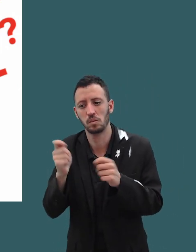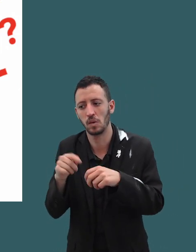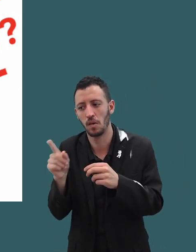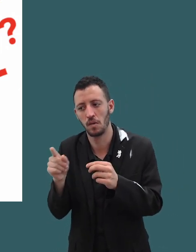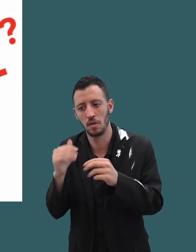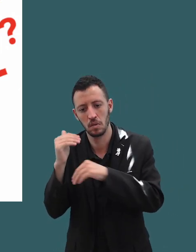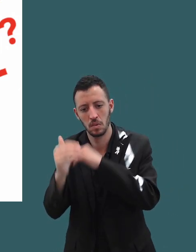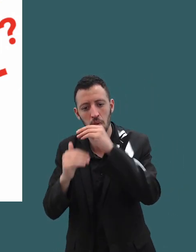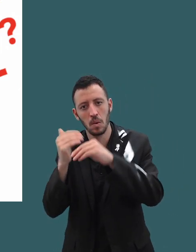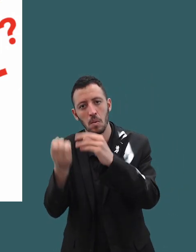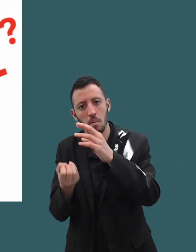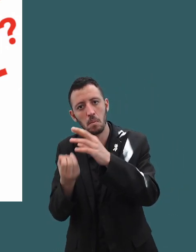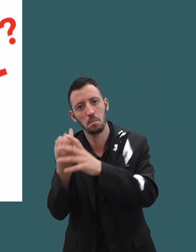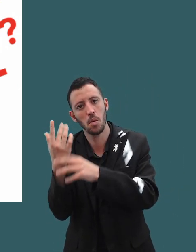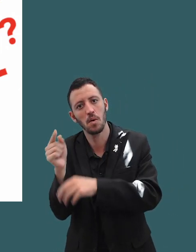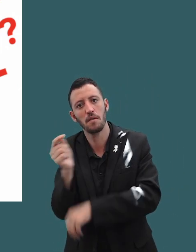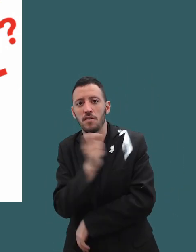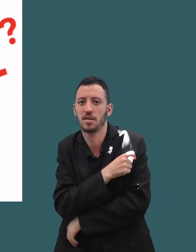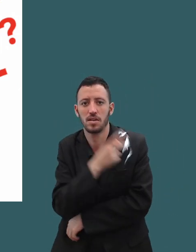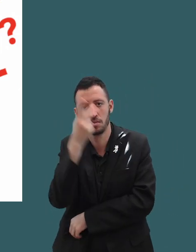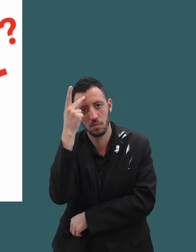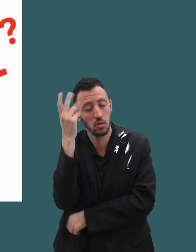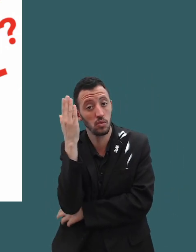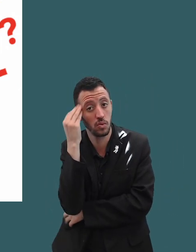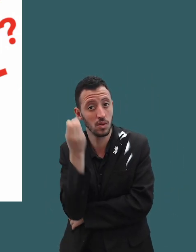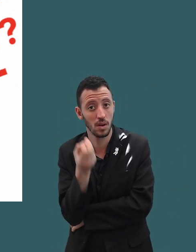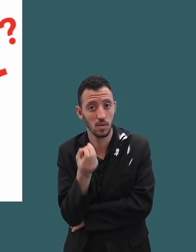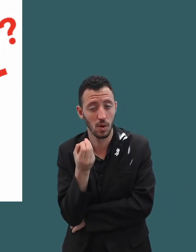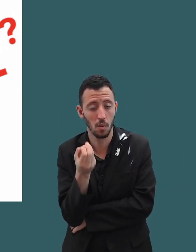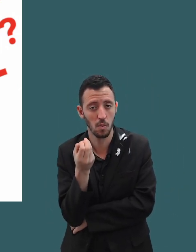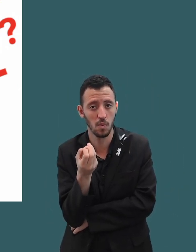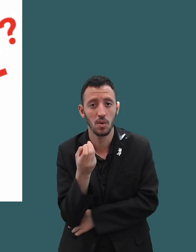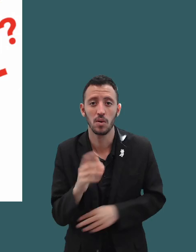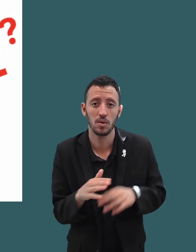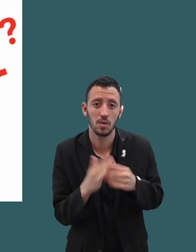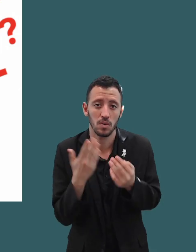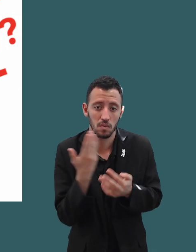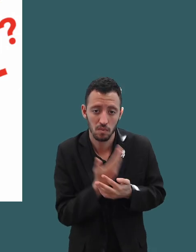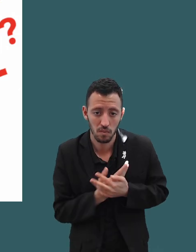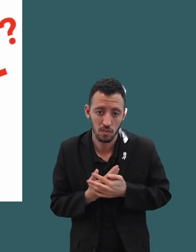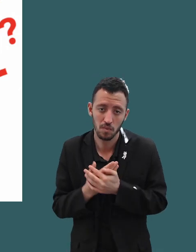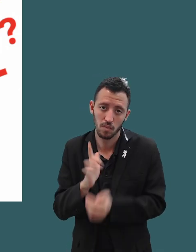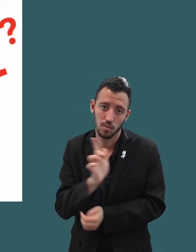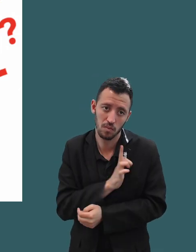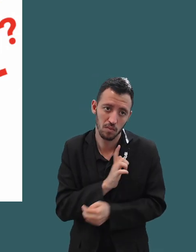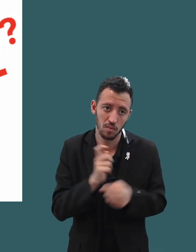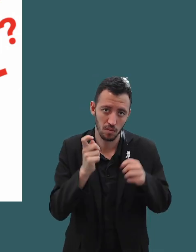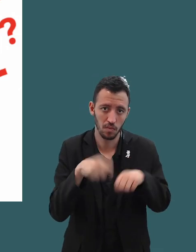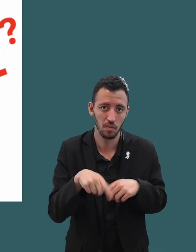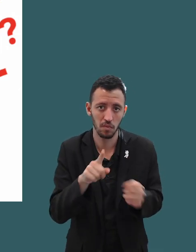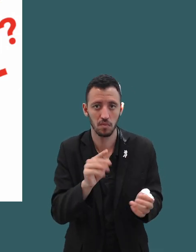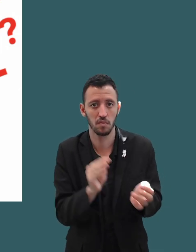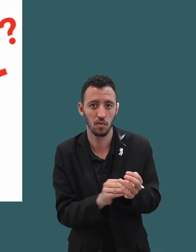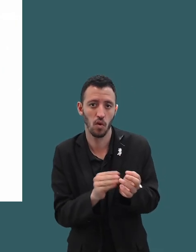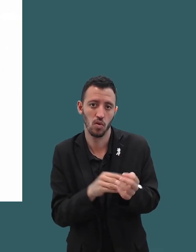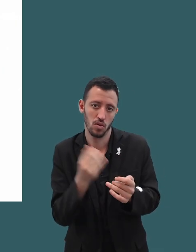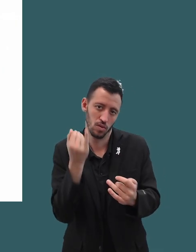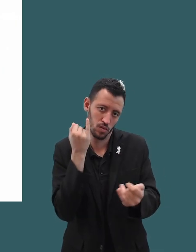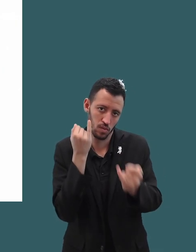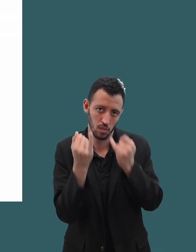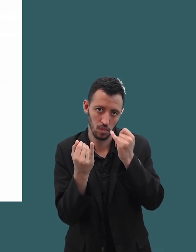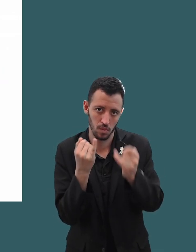uma vacina, por exemplo. Então, esses imaginários, eles são alimentados também porque existe uma ausência de